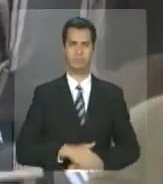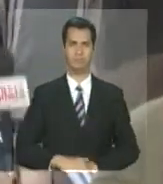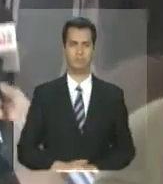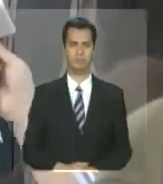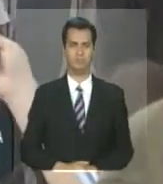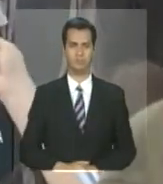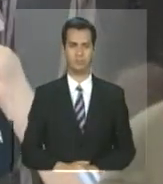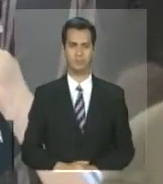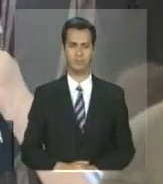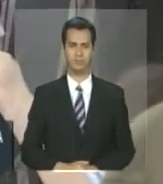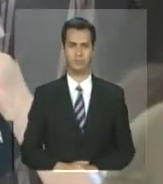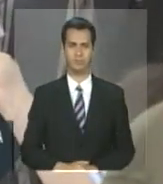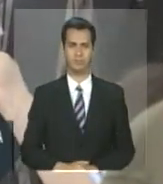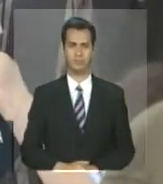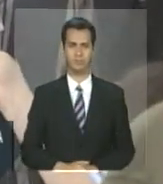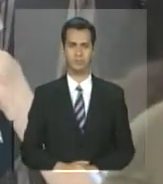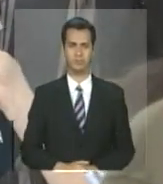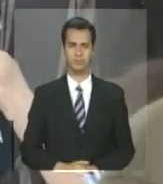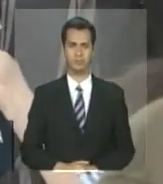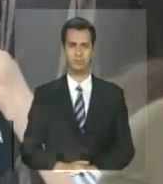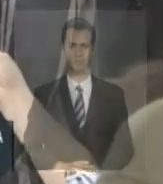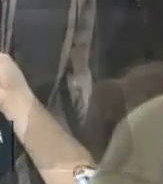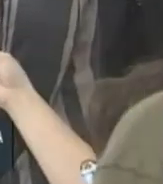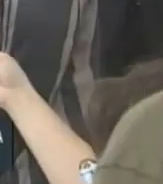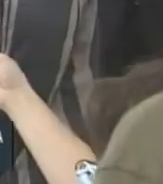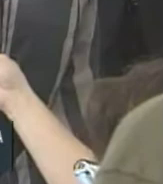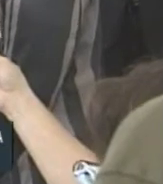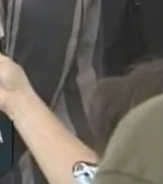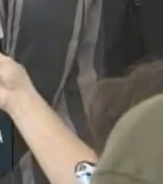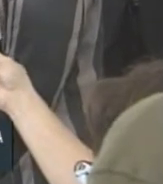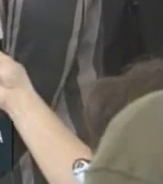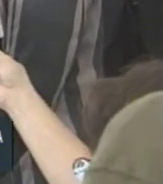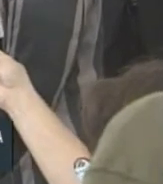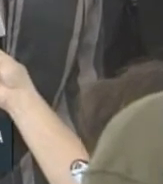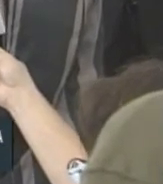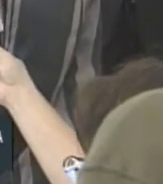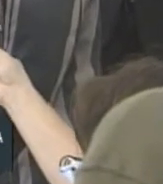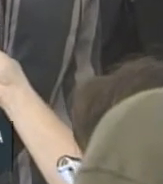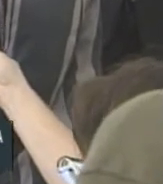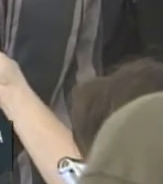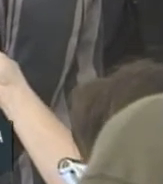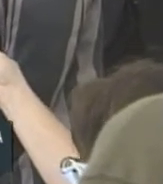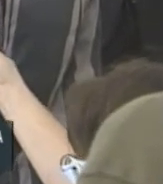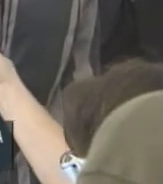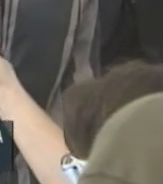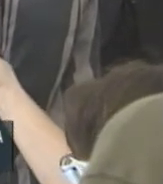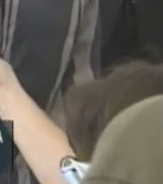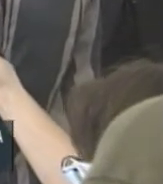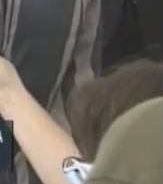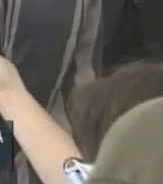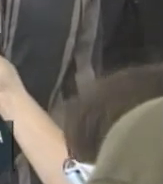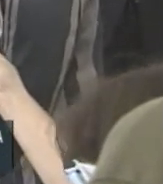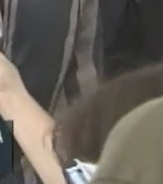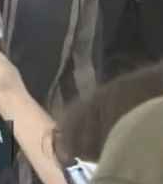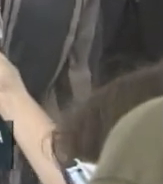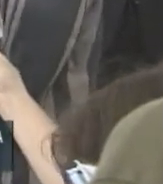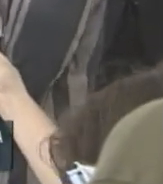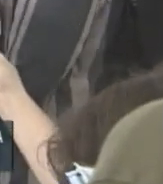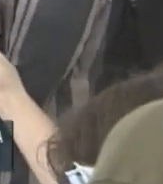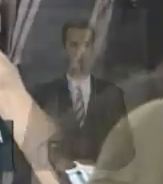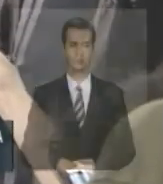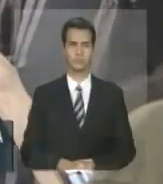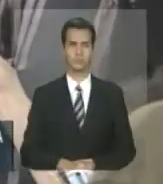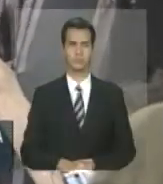também, 300 mil novas vagas do Pronatec, e a senhora falou de inclusão de pessoas do Brasil Sem Miséria, seriam todas as vagas?